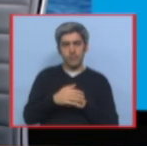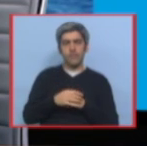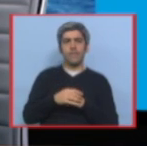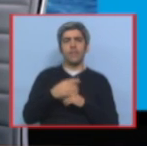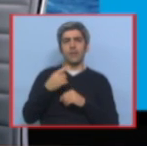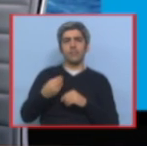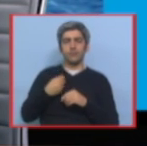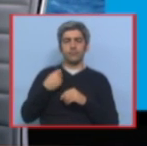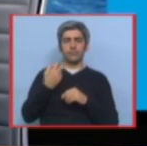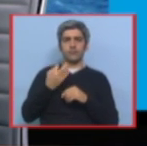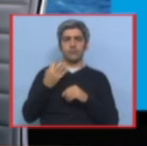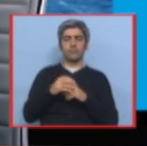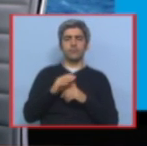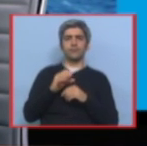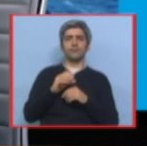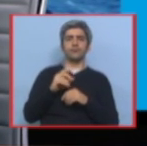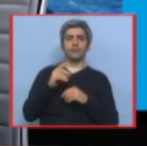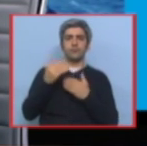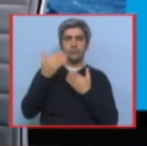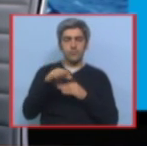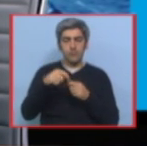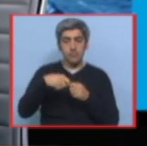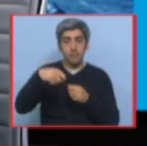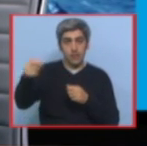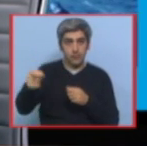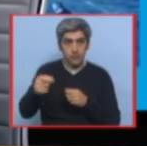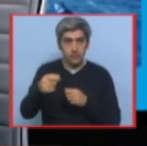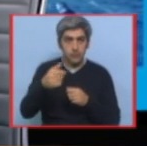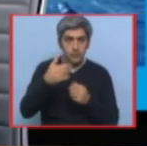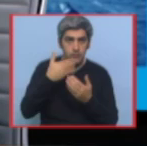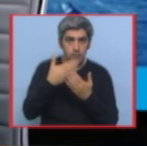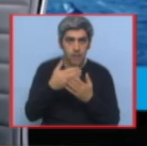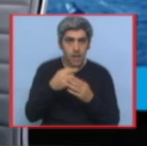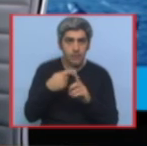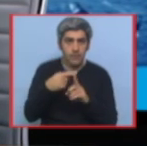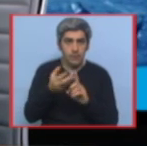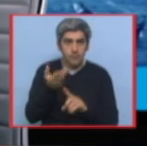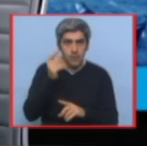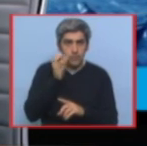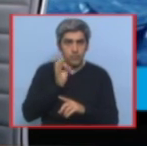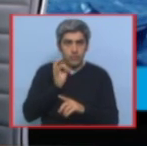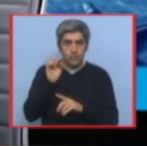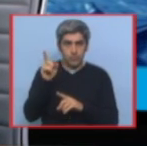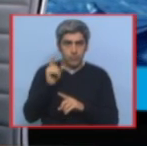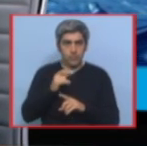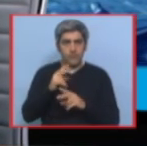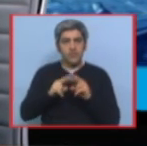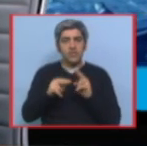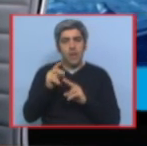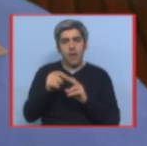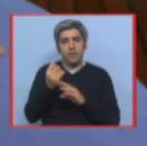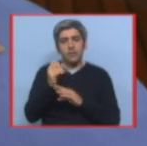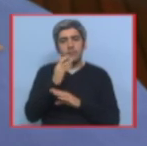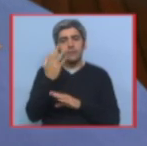uma preocupação, de facto, de quanto maior for o contrato, mais benefícios o senhorio tem. Benefícios fiscais, neste caso.